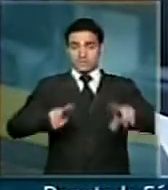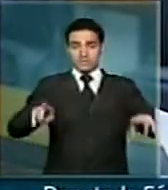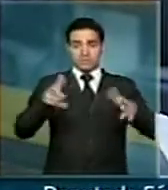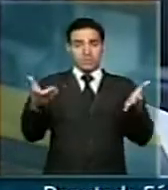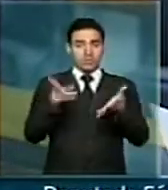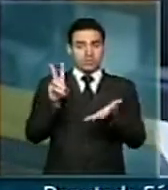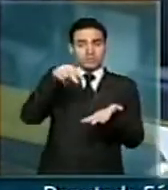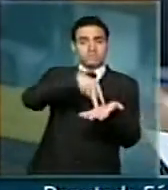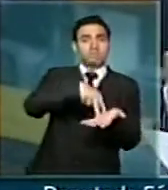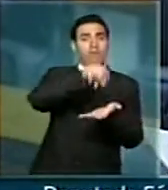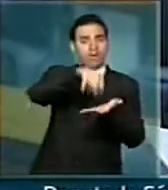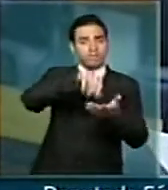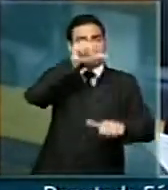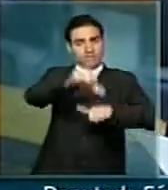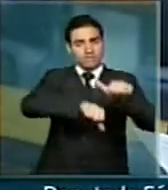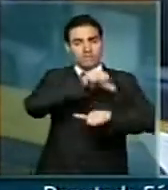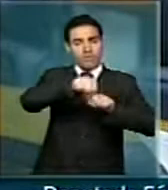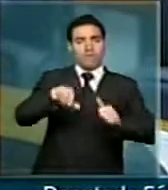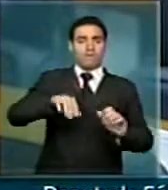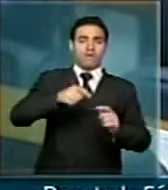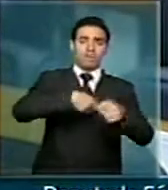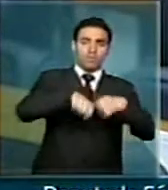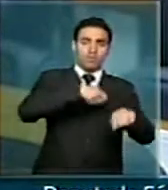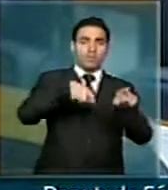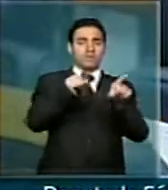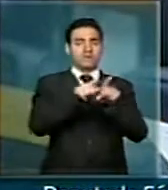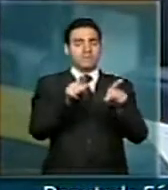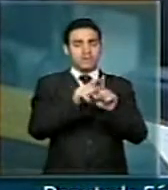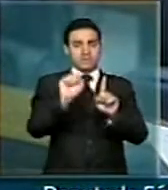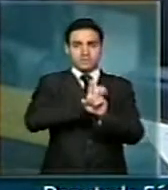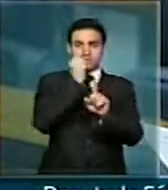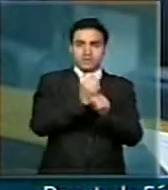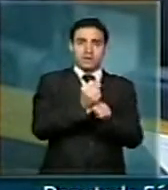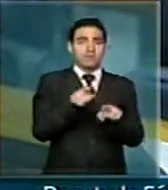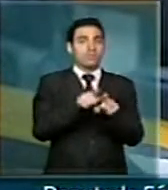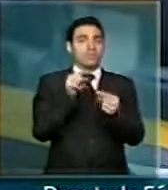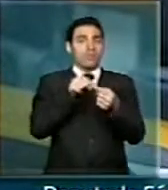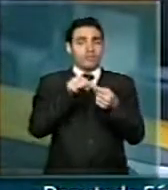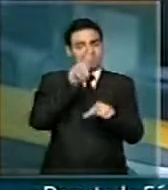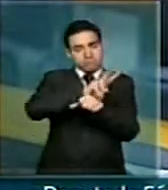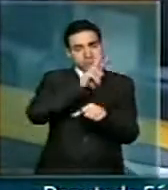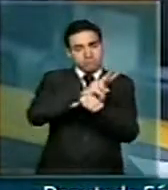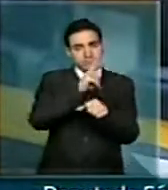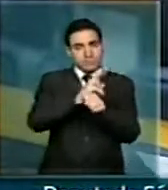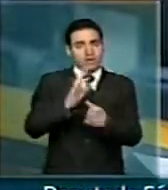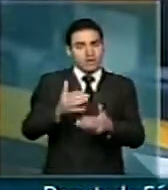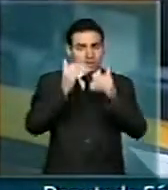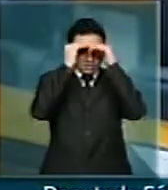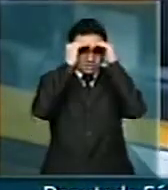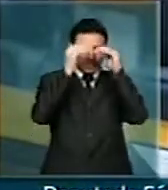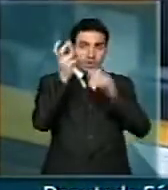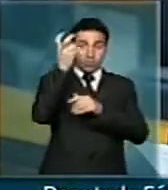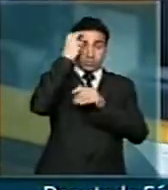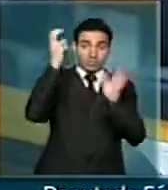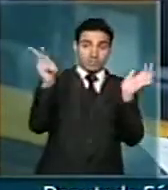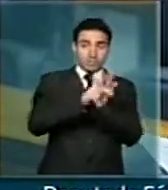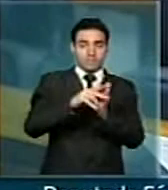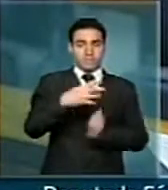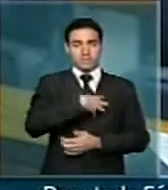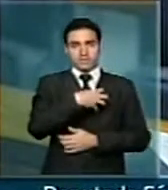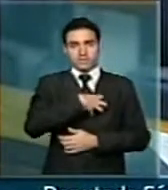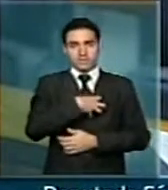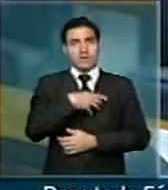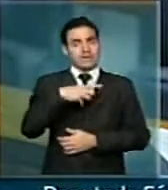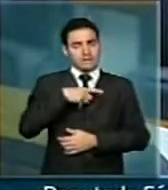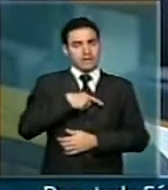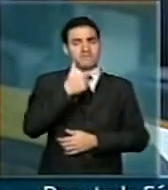de transformação econômica e social e de resgate e preservação da cultura da região do semiárido baiano. Oferece